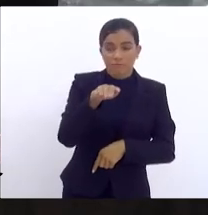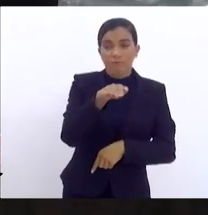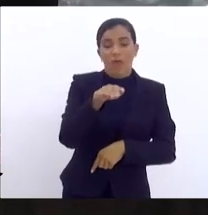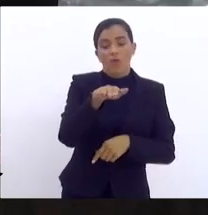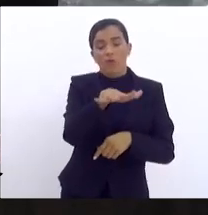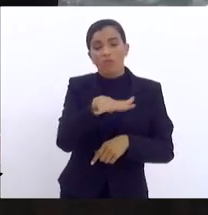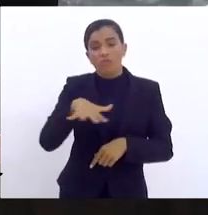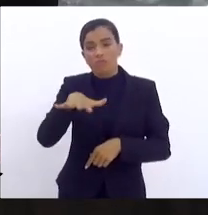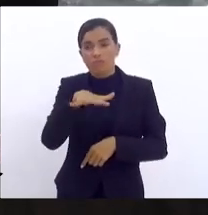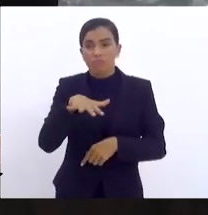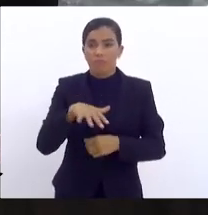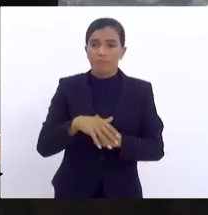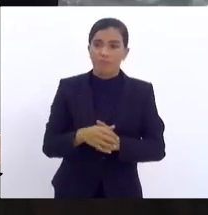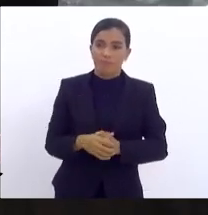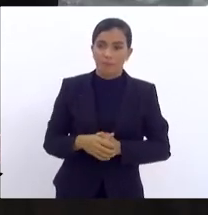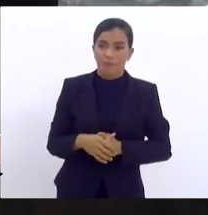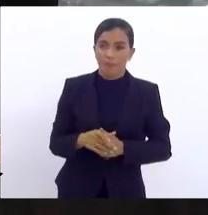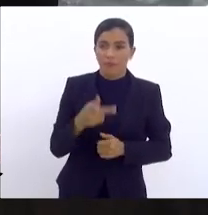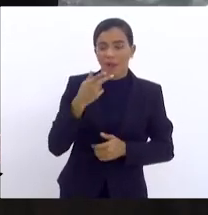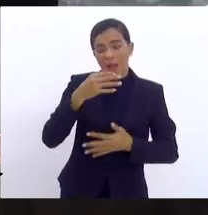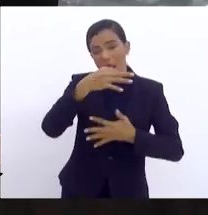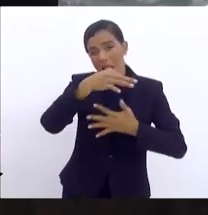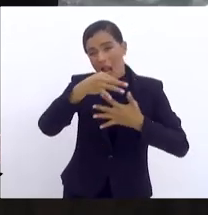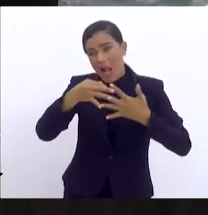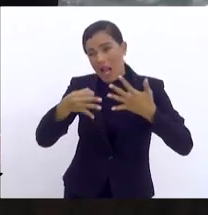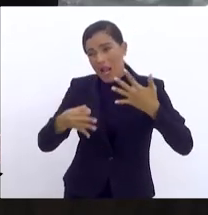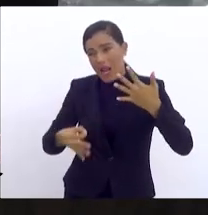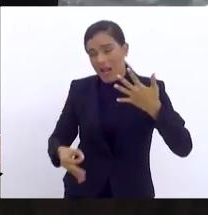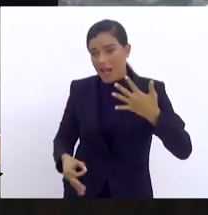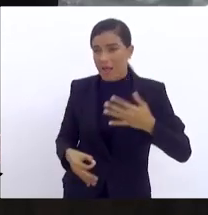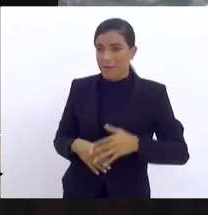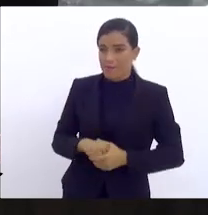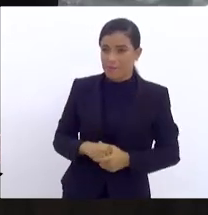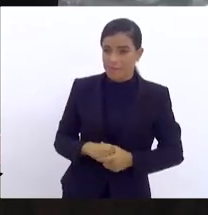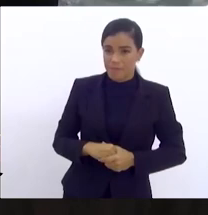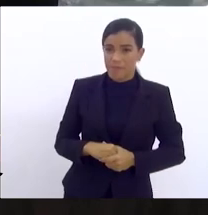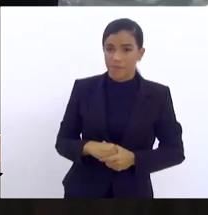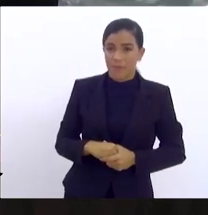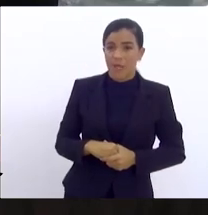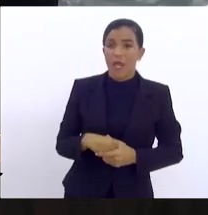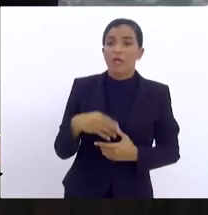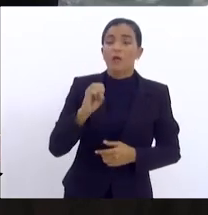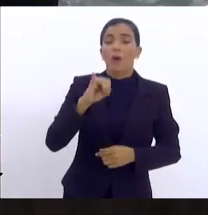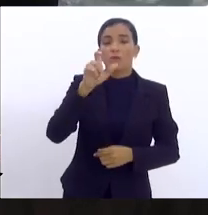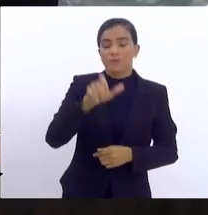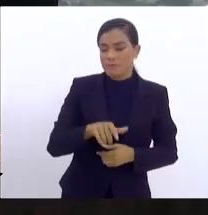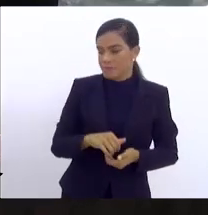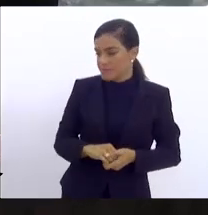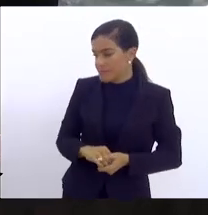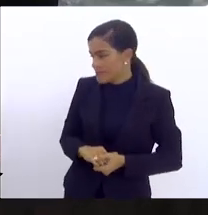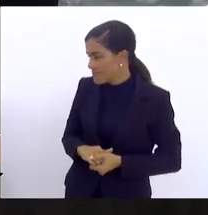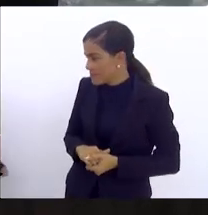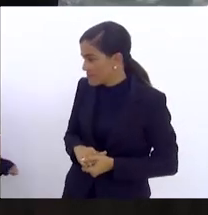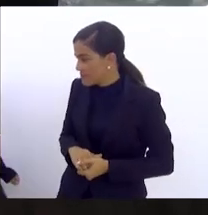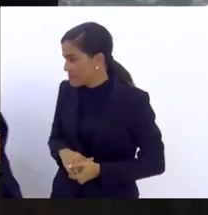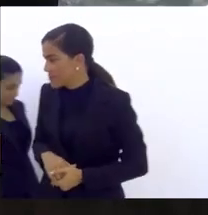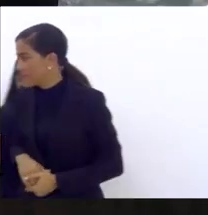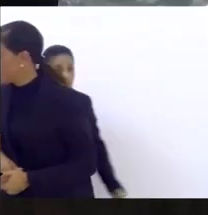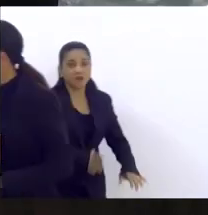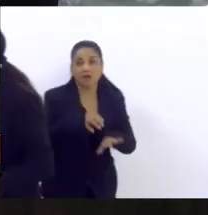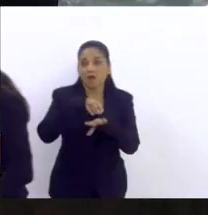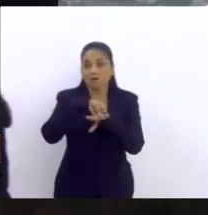geral se eu falei ficar falando aqui vou falar tantas coisas que a gente tá pedindo Quando o senhor já chegou a ambulância